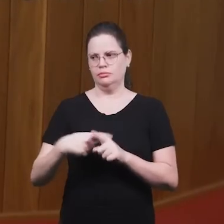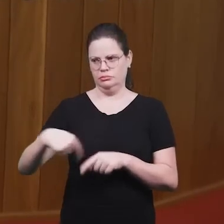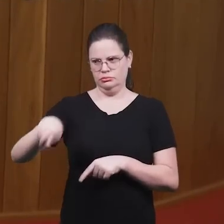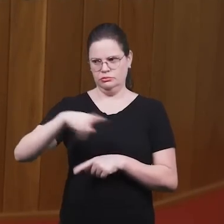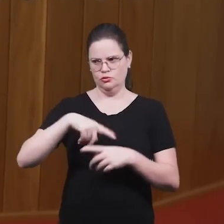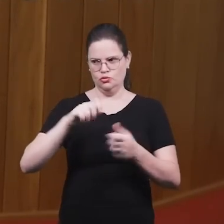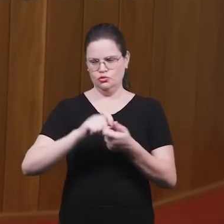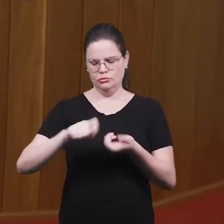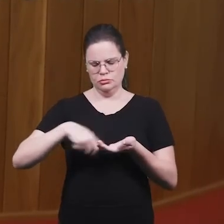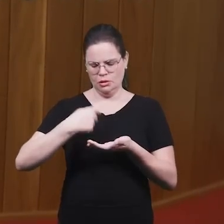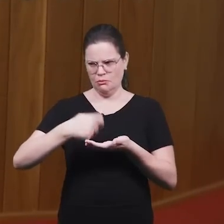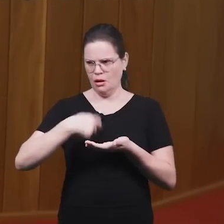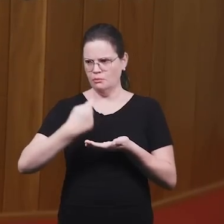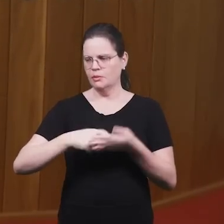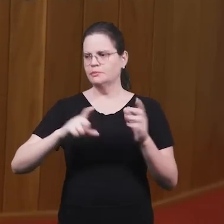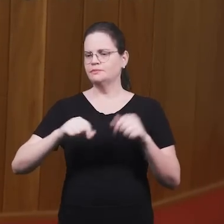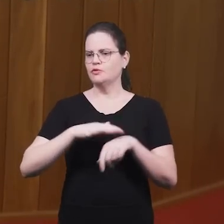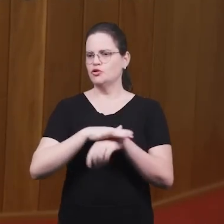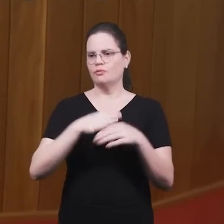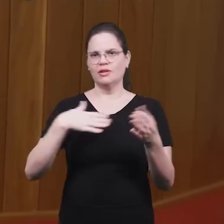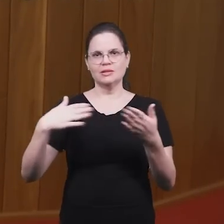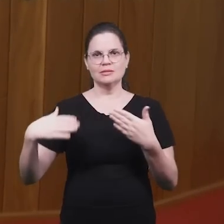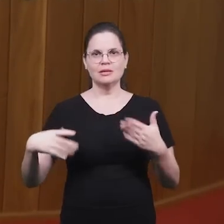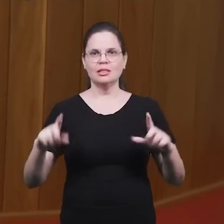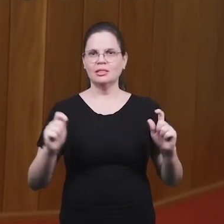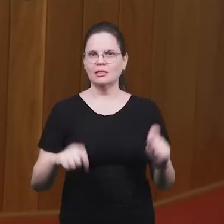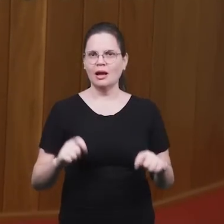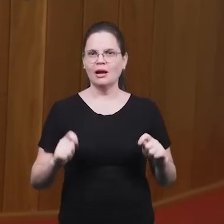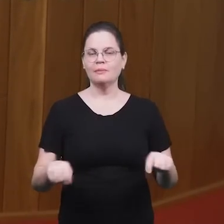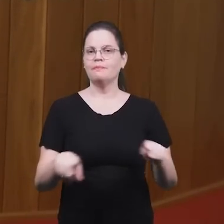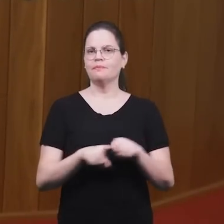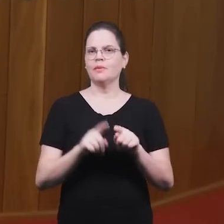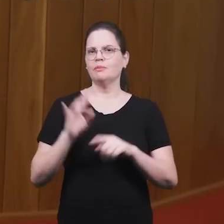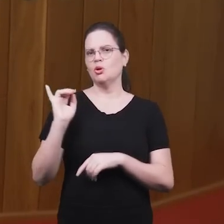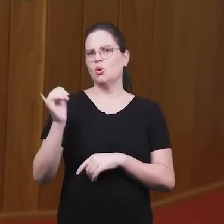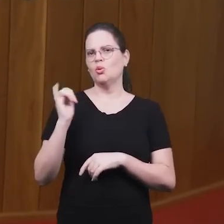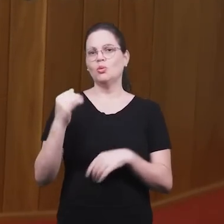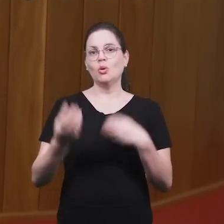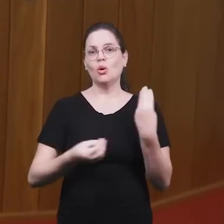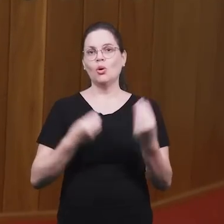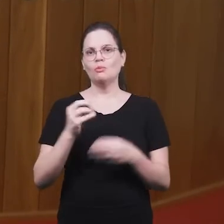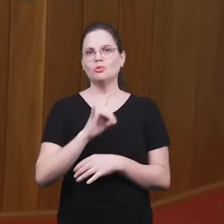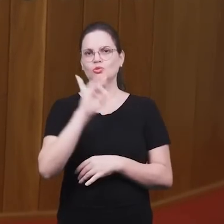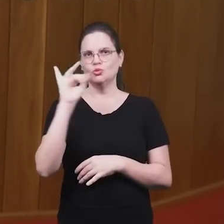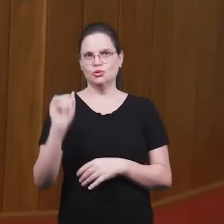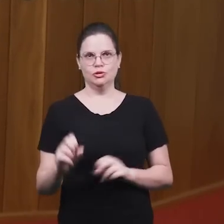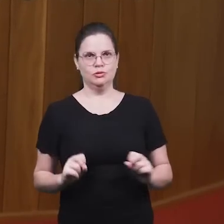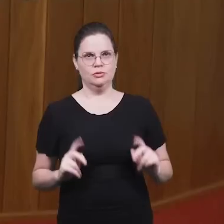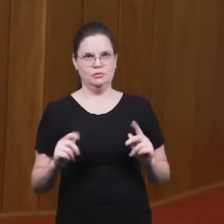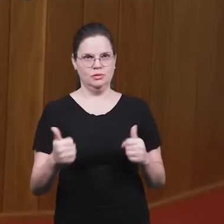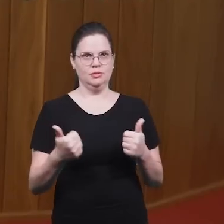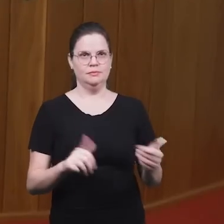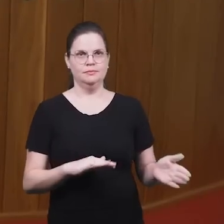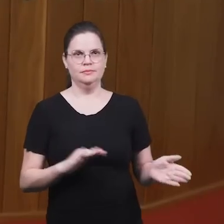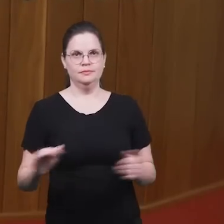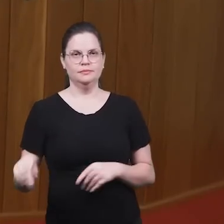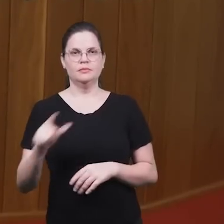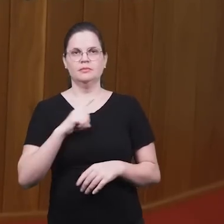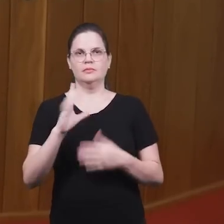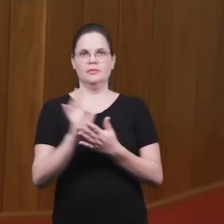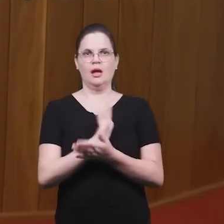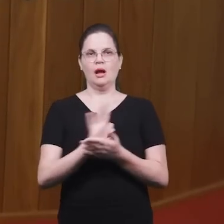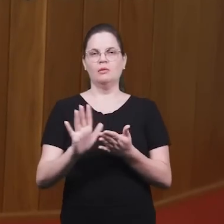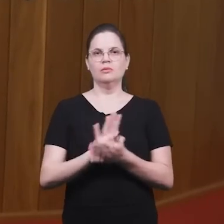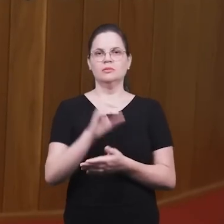uma refeição juntos, é hora da gente conversar, de vocês contarem como foi o dia, tá bom? E